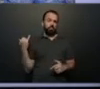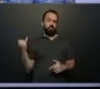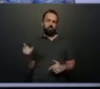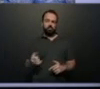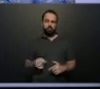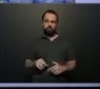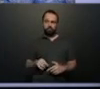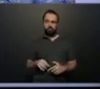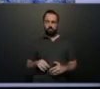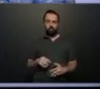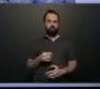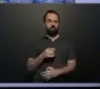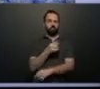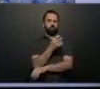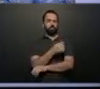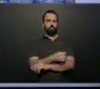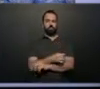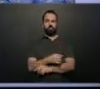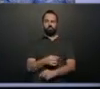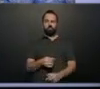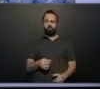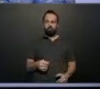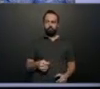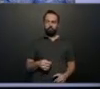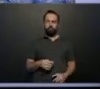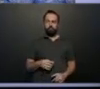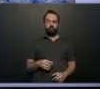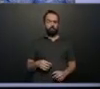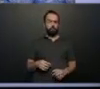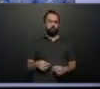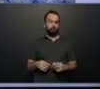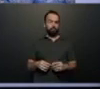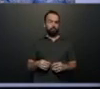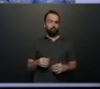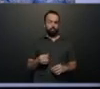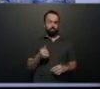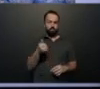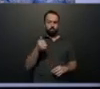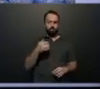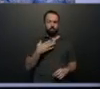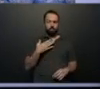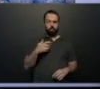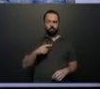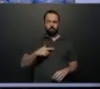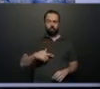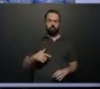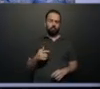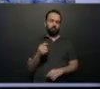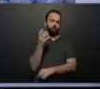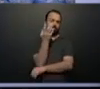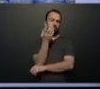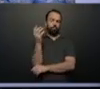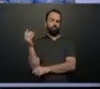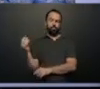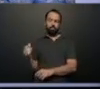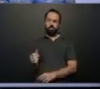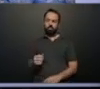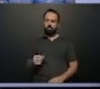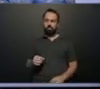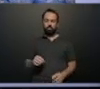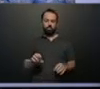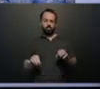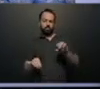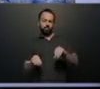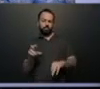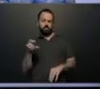atrapalha na vida, né, daquela região, principalmente a água. Aqui a coleta seletiva da PET,